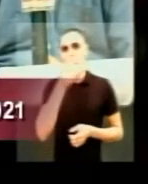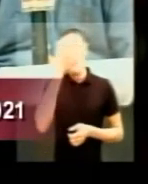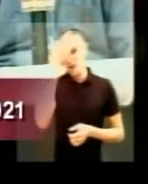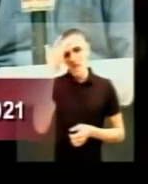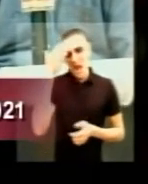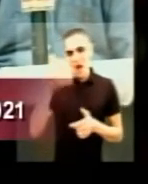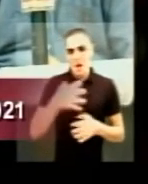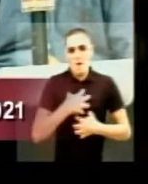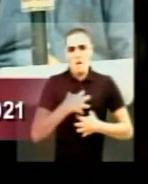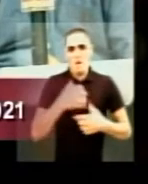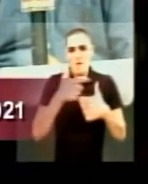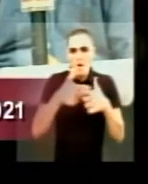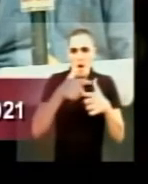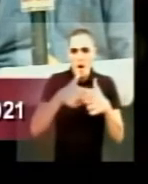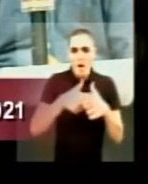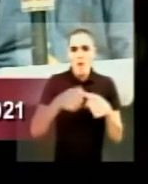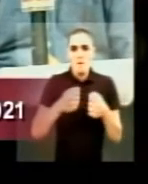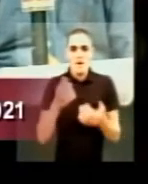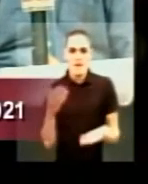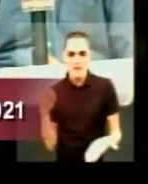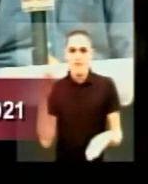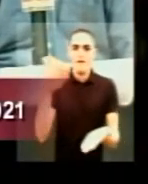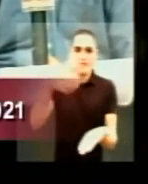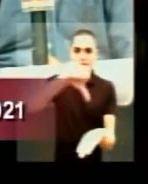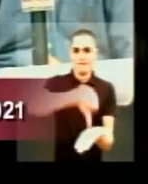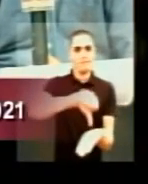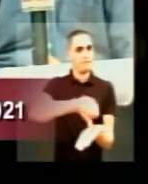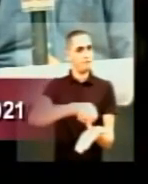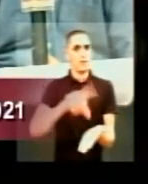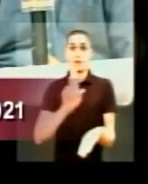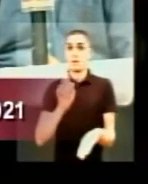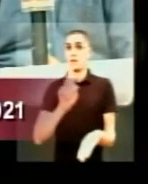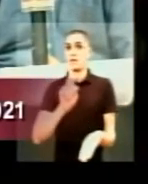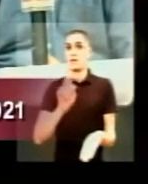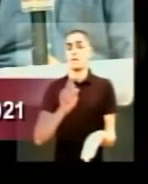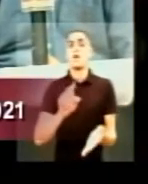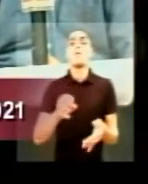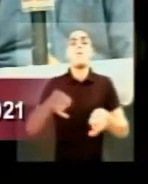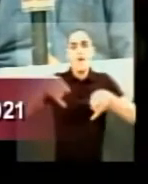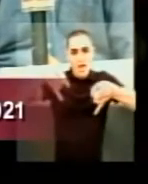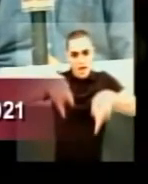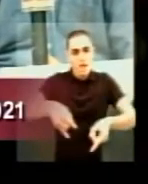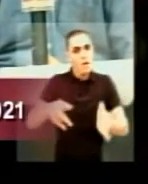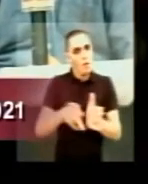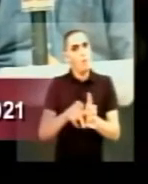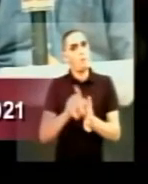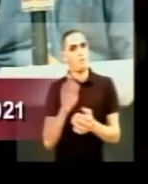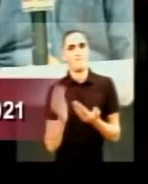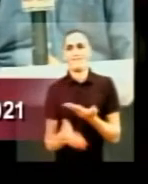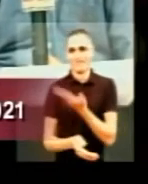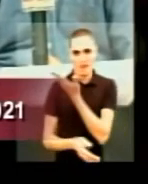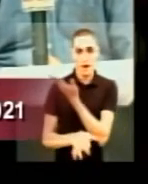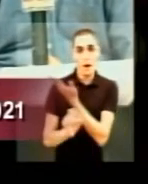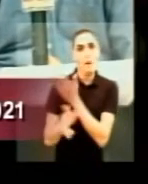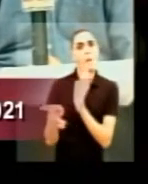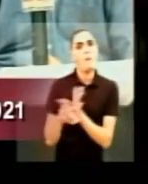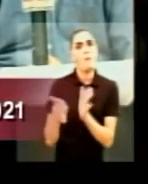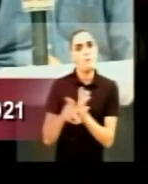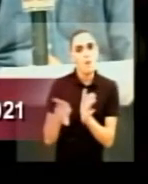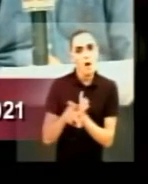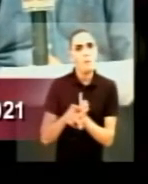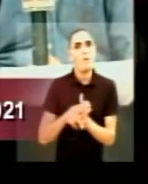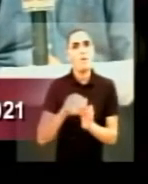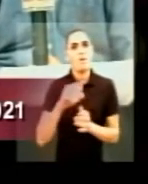devem procurar essa unidade. Essa unidade são leitos hospitalares regulados pelo